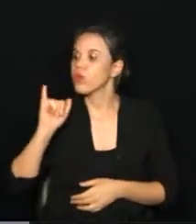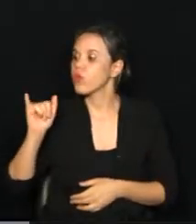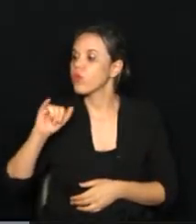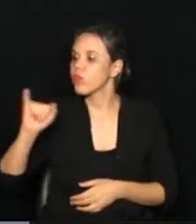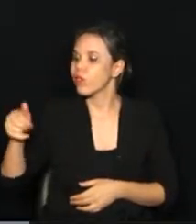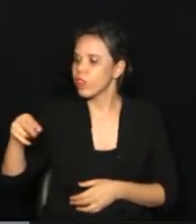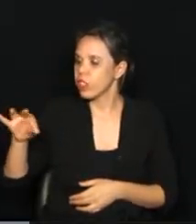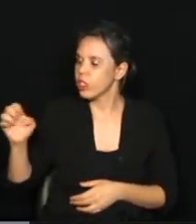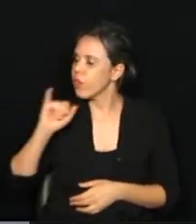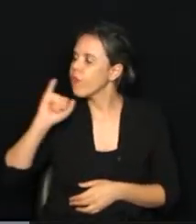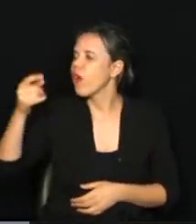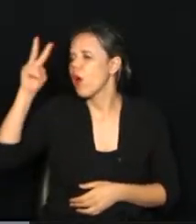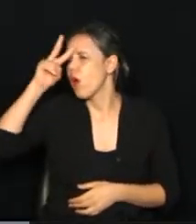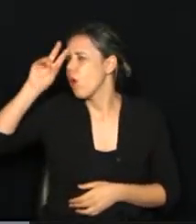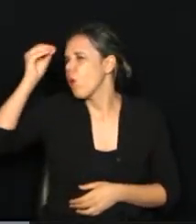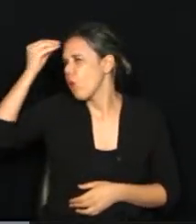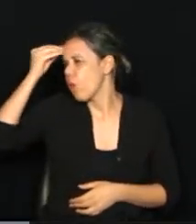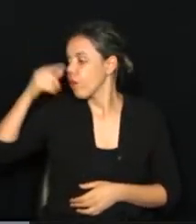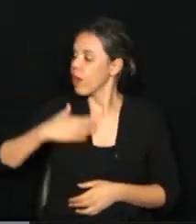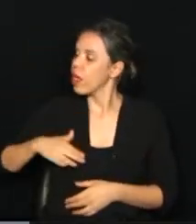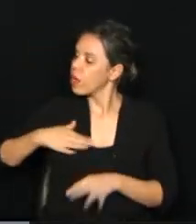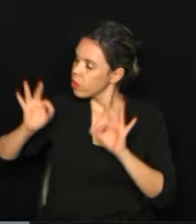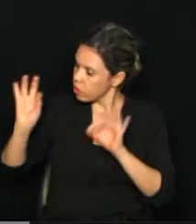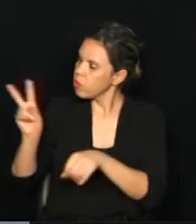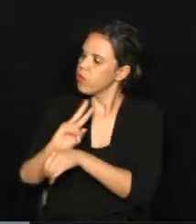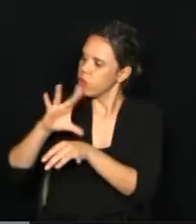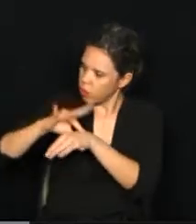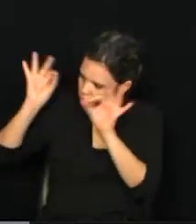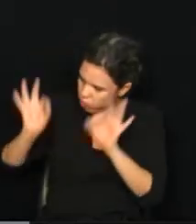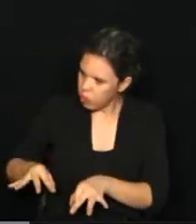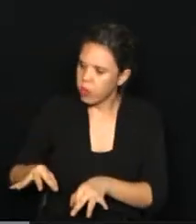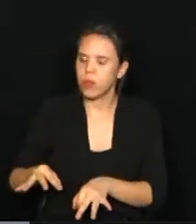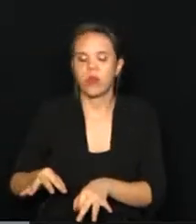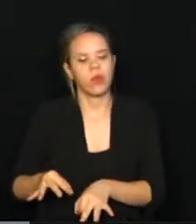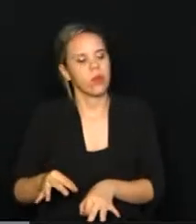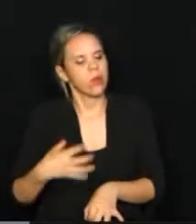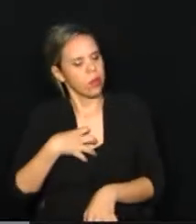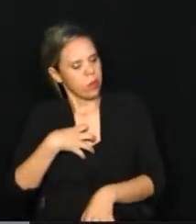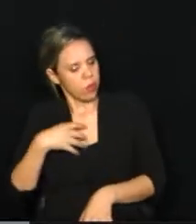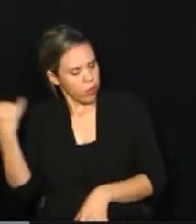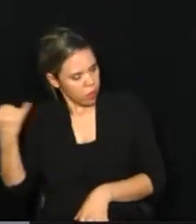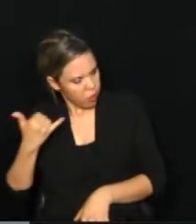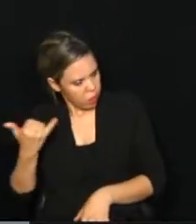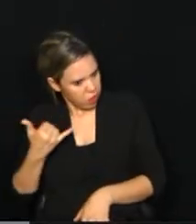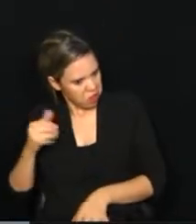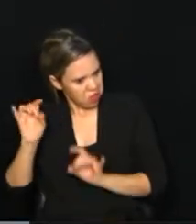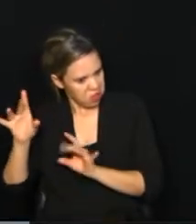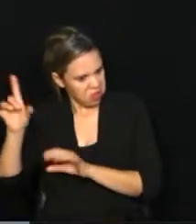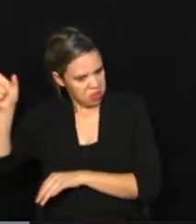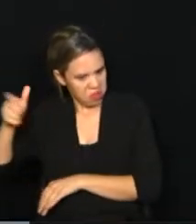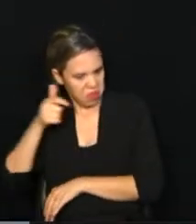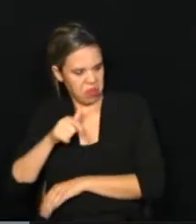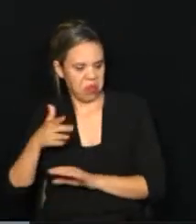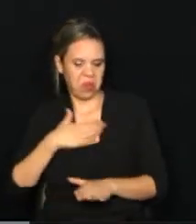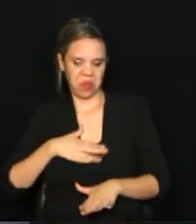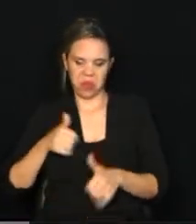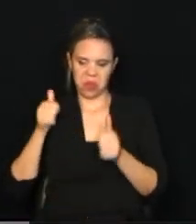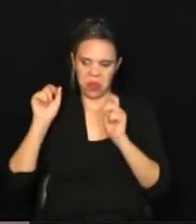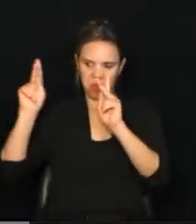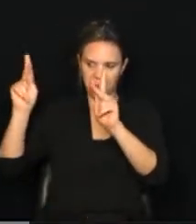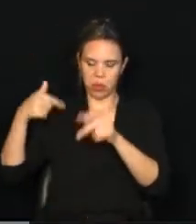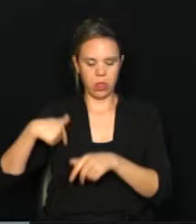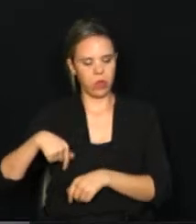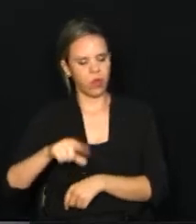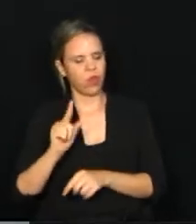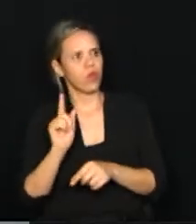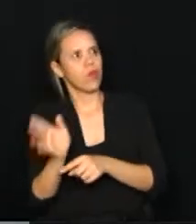lembro o que exatamente, mas fica mais tranquila, fica segura que vai dar certo. E aí você vê uma Janete falar isso para você, tô tranquila, né? Sim. Aí eu fui lá,